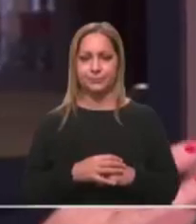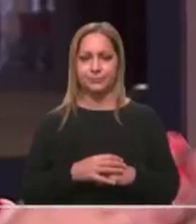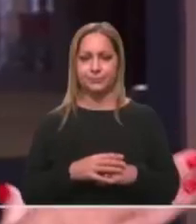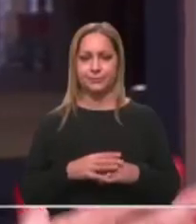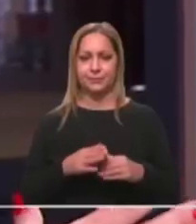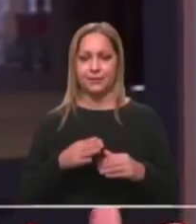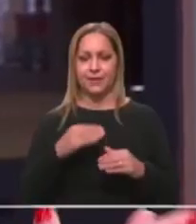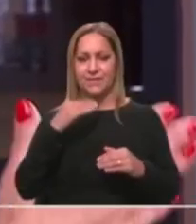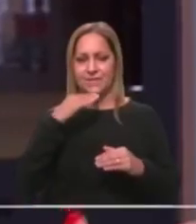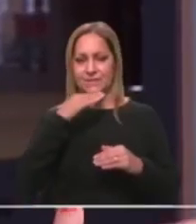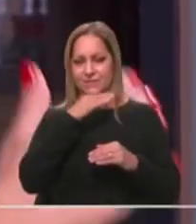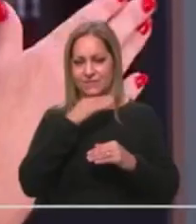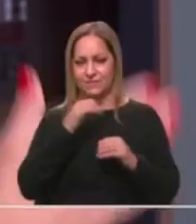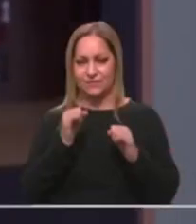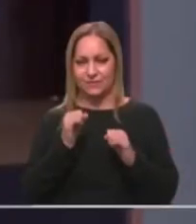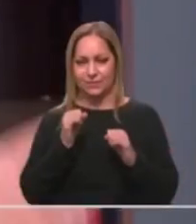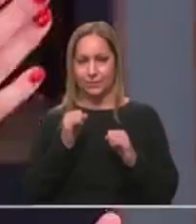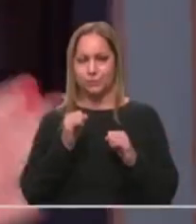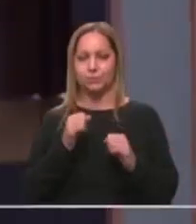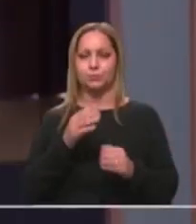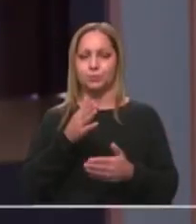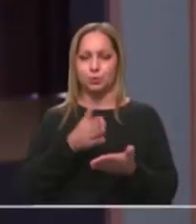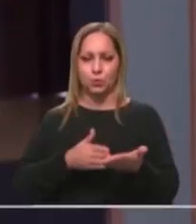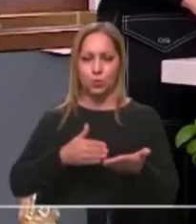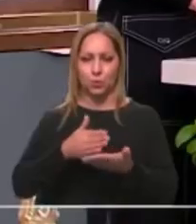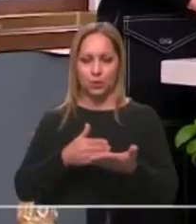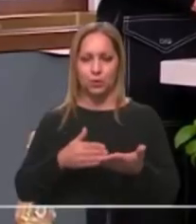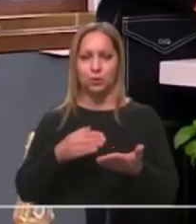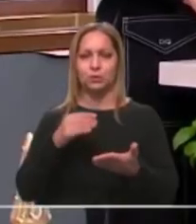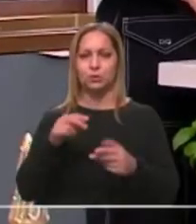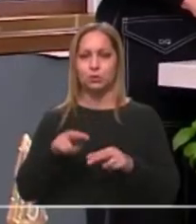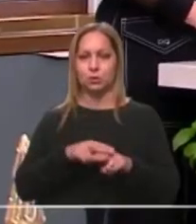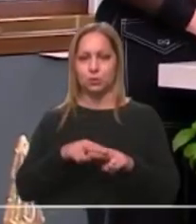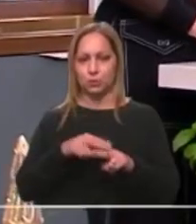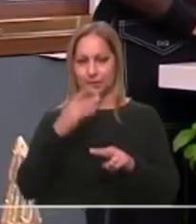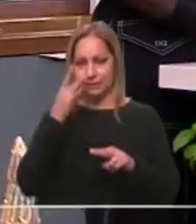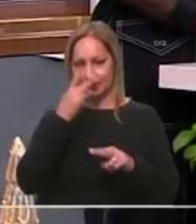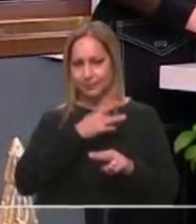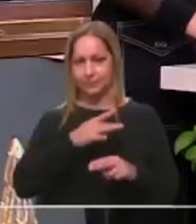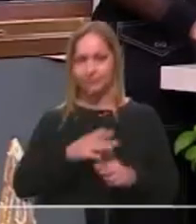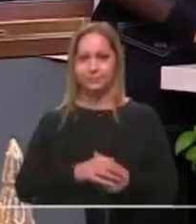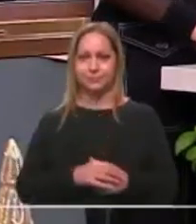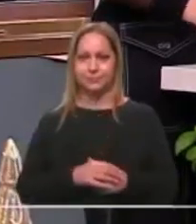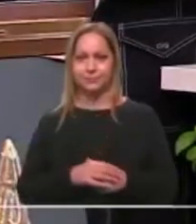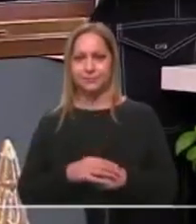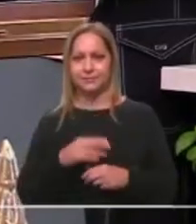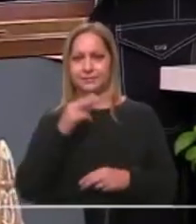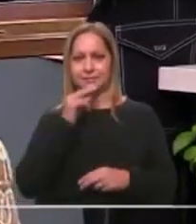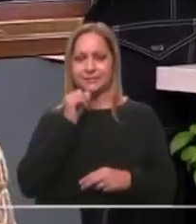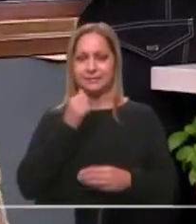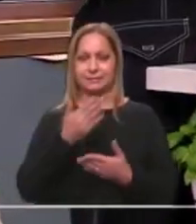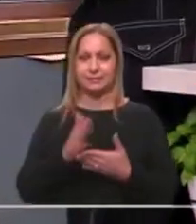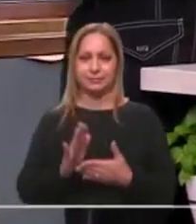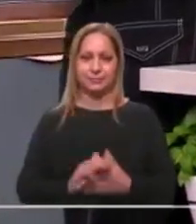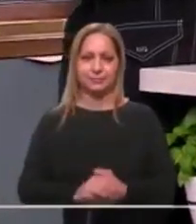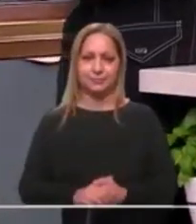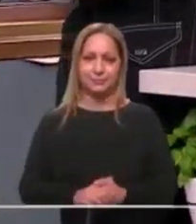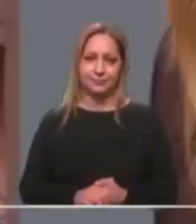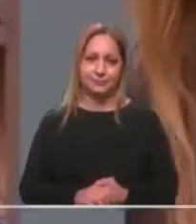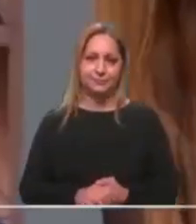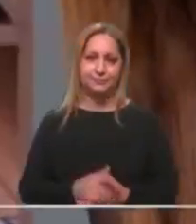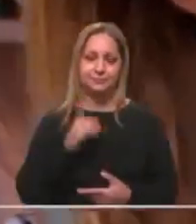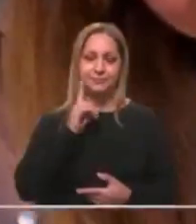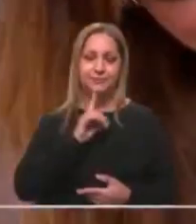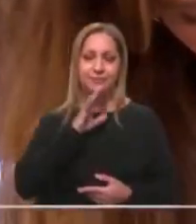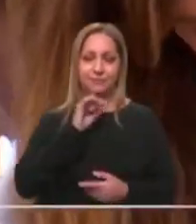vai ao frigorífico e fica tudo... Com chocolate negro. Com chocolate negro, sem açúcar. Porque a minha filha não